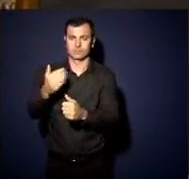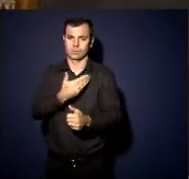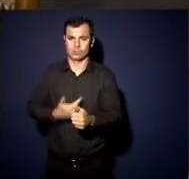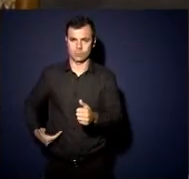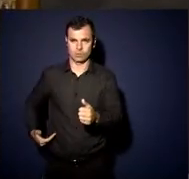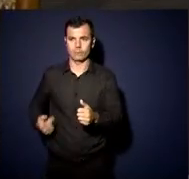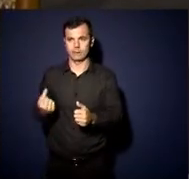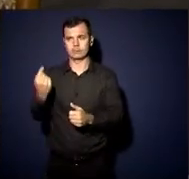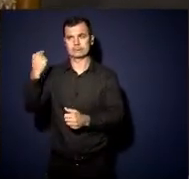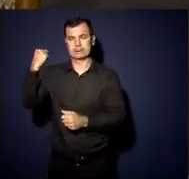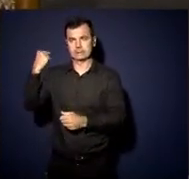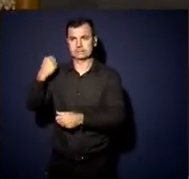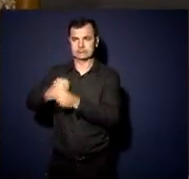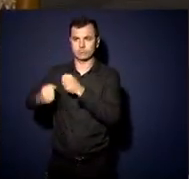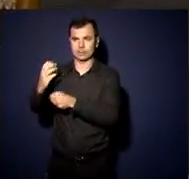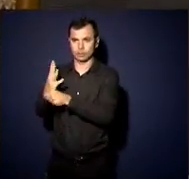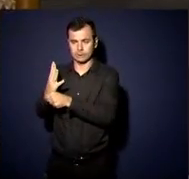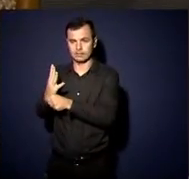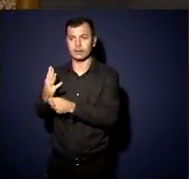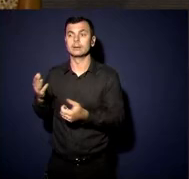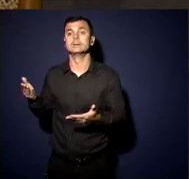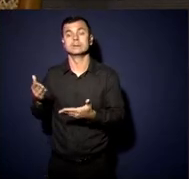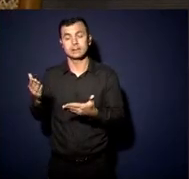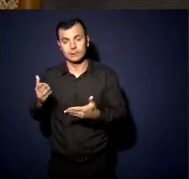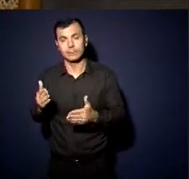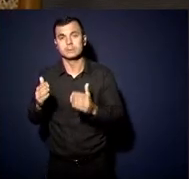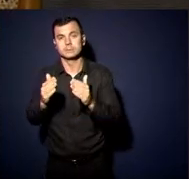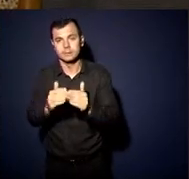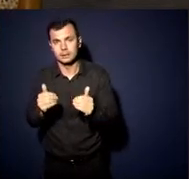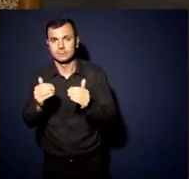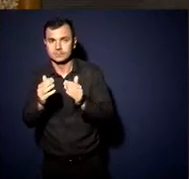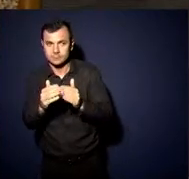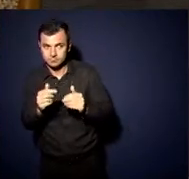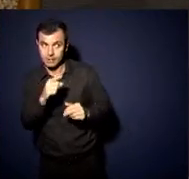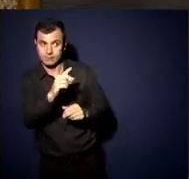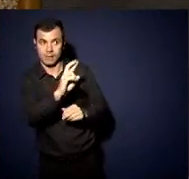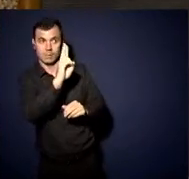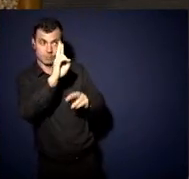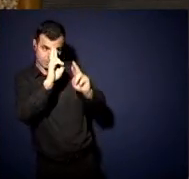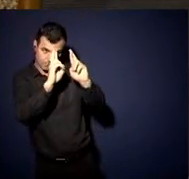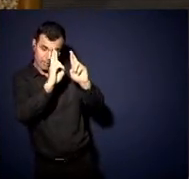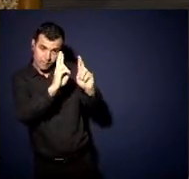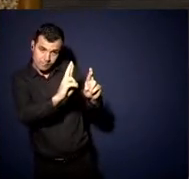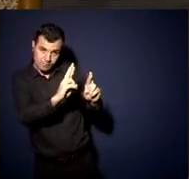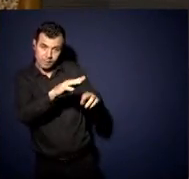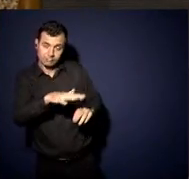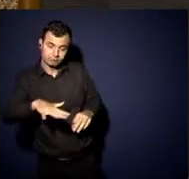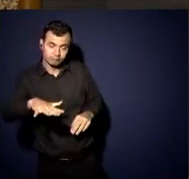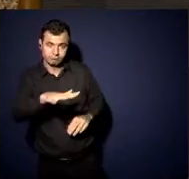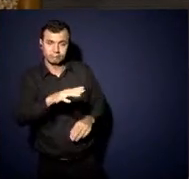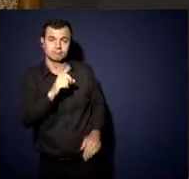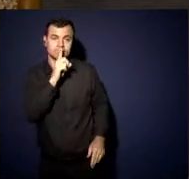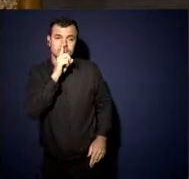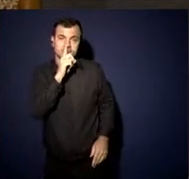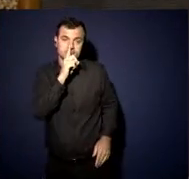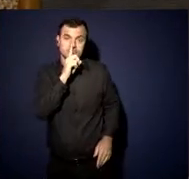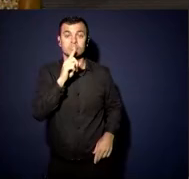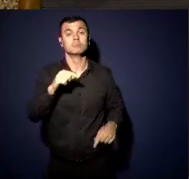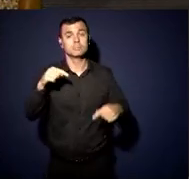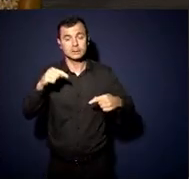e continuarei fazendo porque se eu não falar pela autarquia respeitosamente ninguém vai falar e quando a gente fala isso de maneira